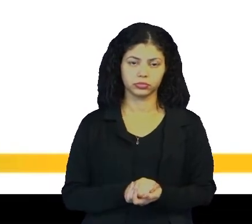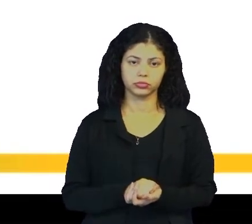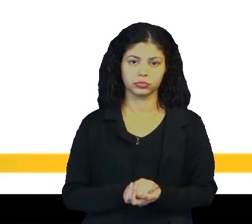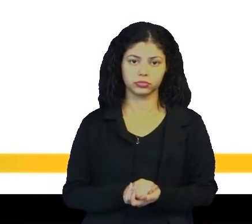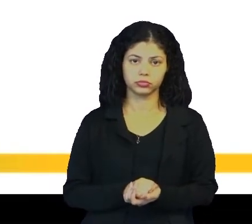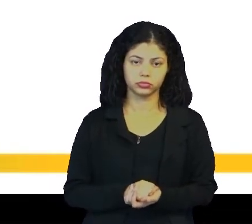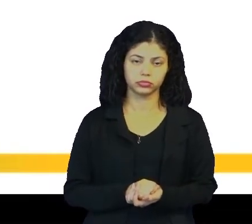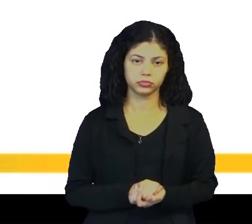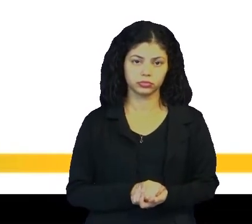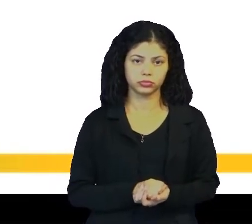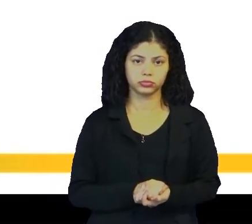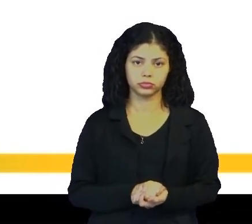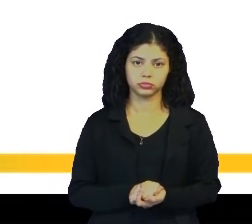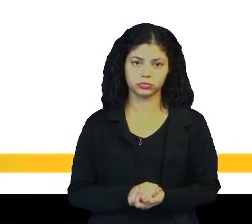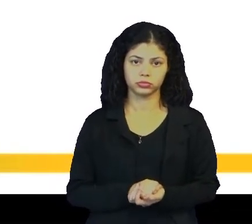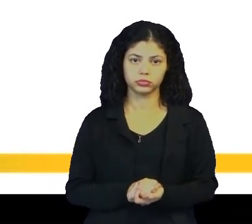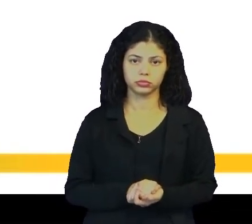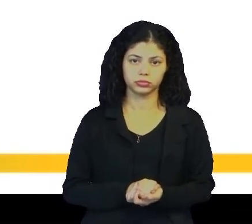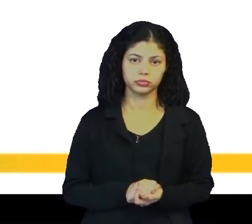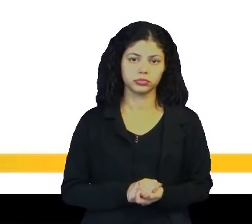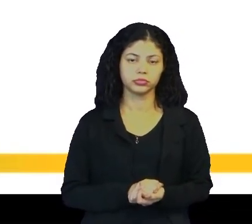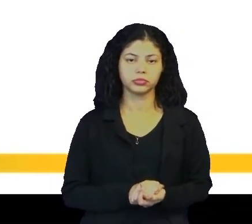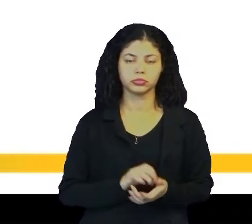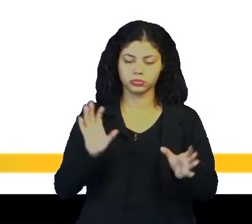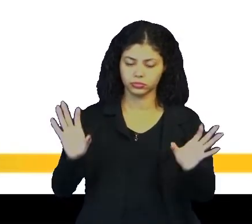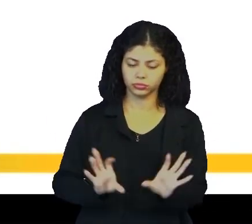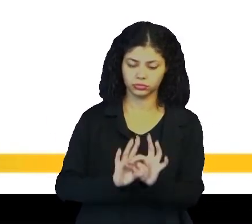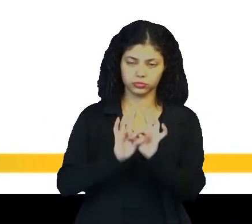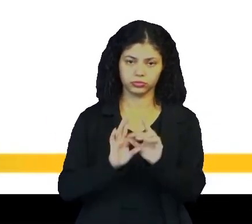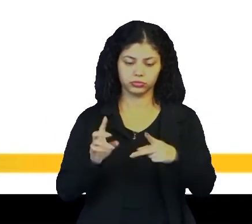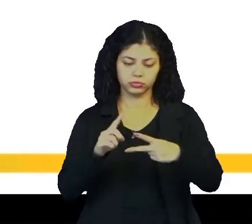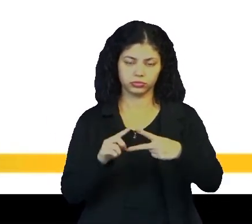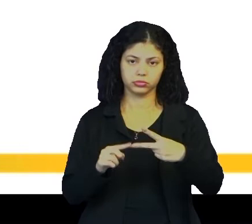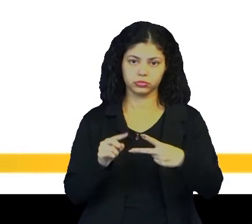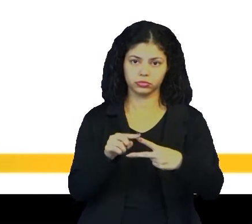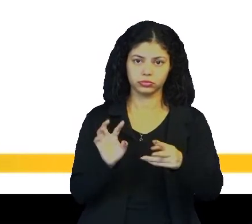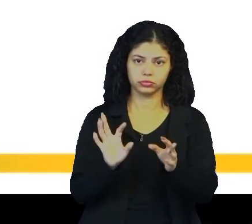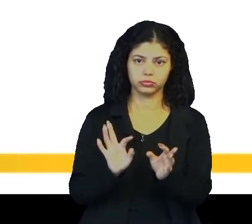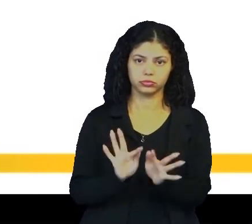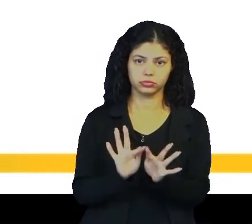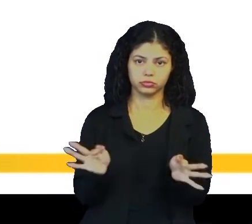nós temos o and, que é o e, que liga duas frases.